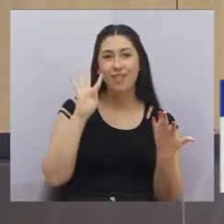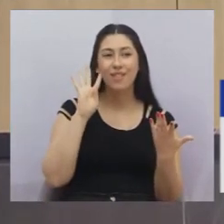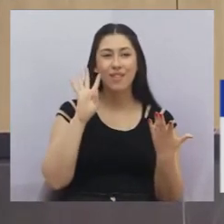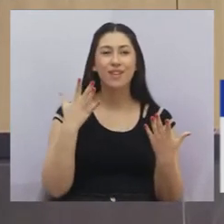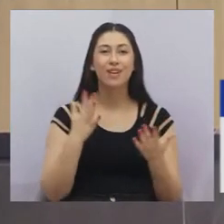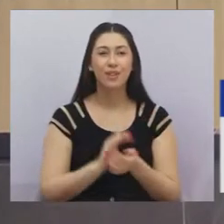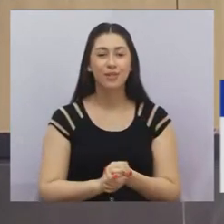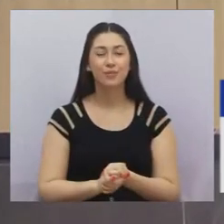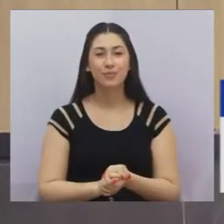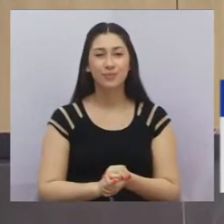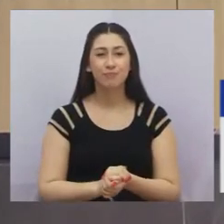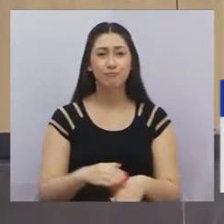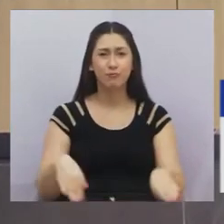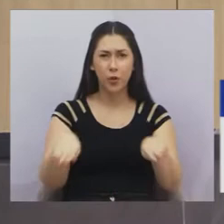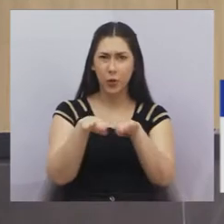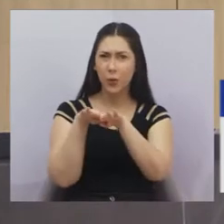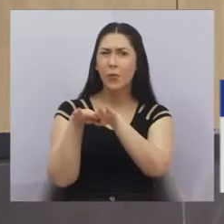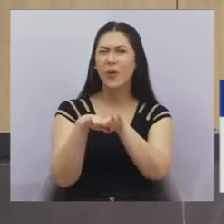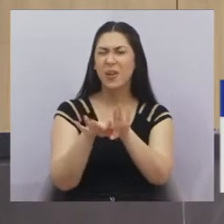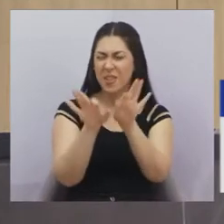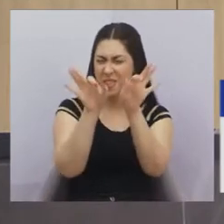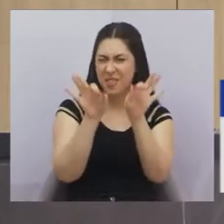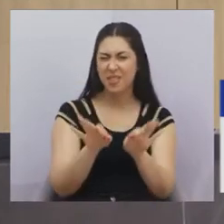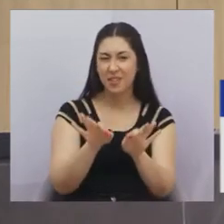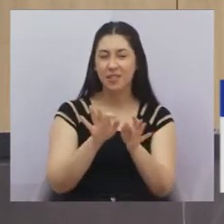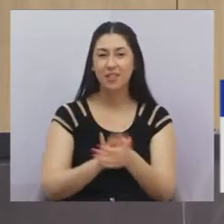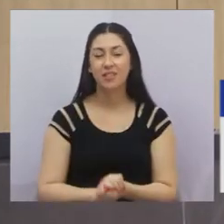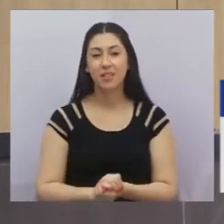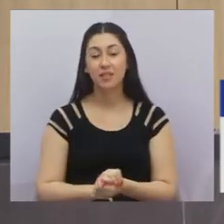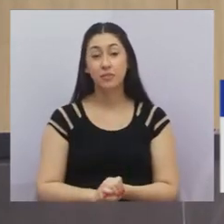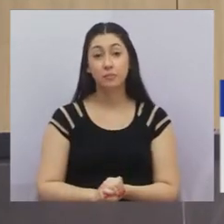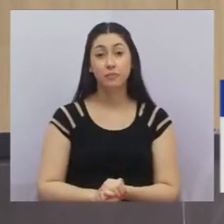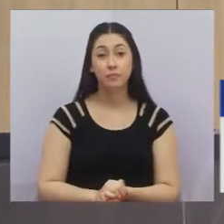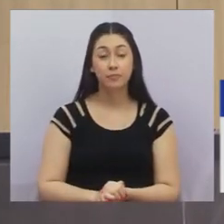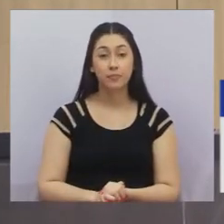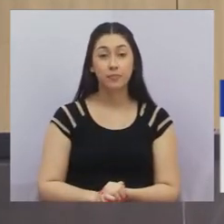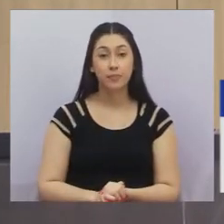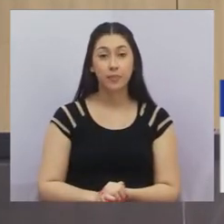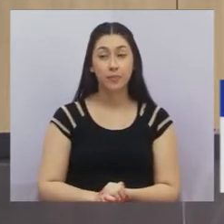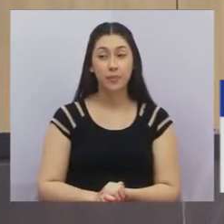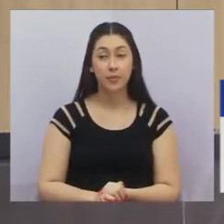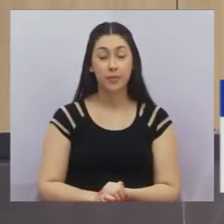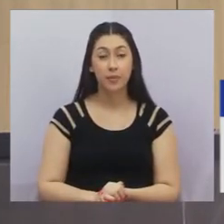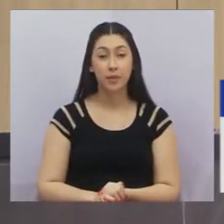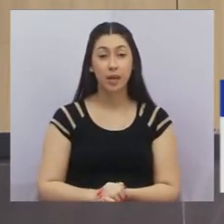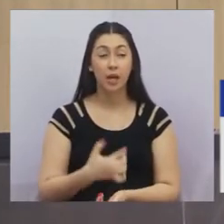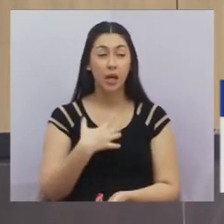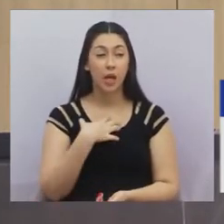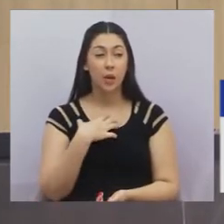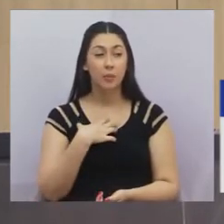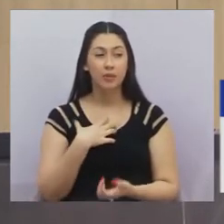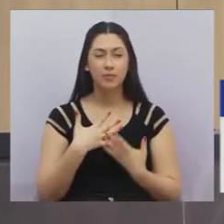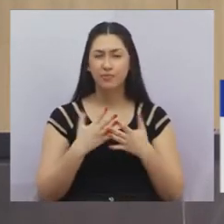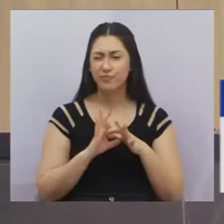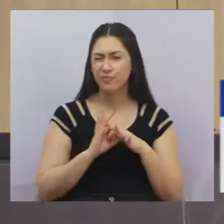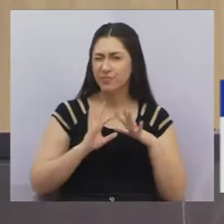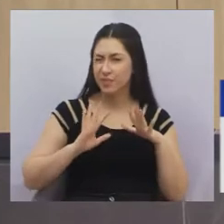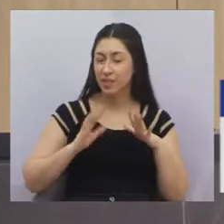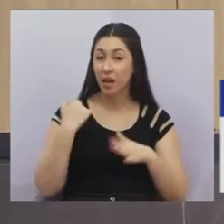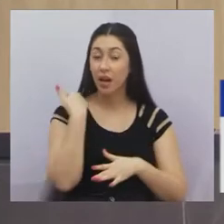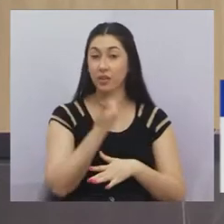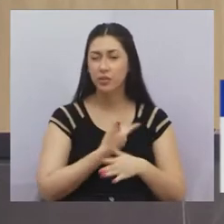Isso mesmo, vereador. Que igualdade é essa, hein? É, e nós, eu me sinto muito à vontade de falar que